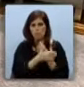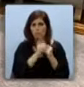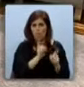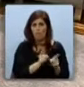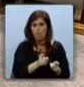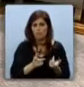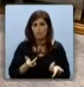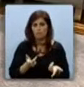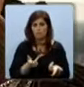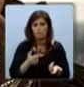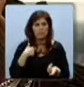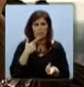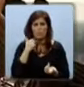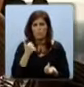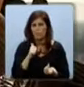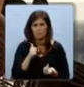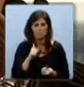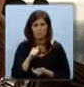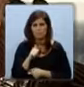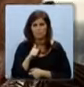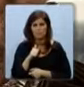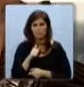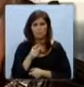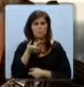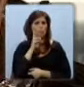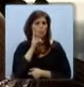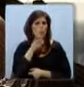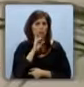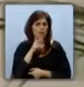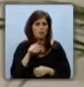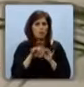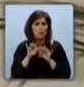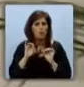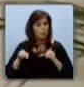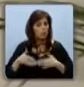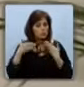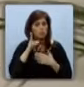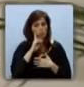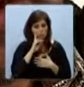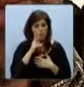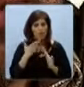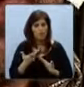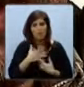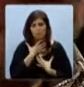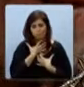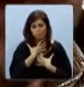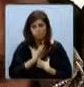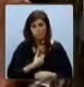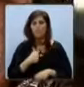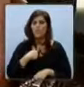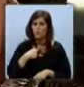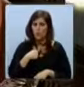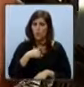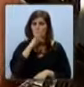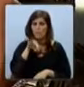posso de maneira nenhuma perdoar como perdoei no início e eu próprio e toda a família já demos demasiadas vezes